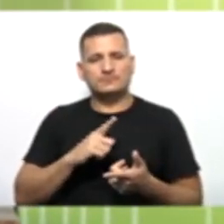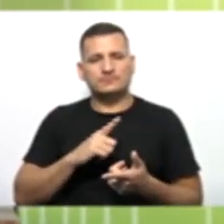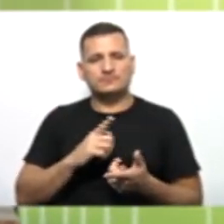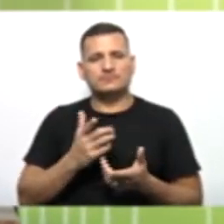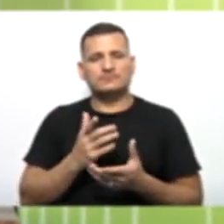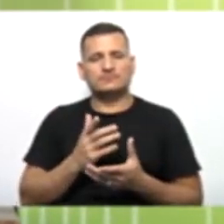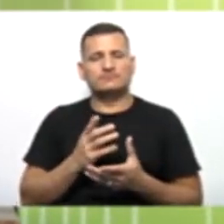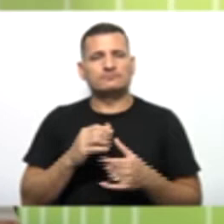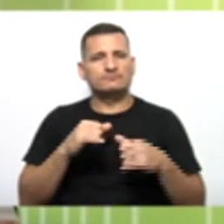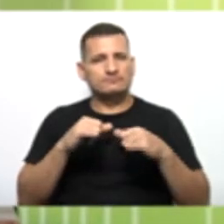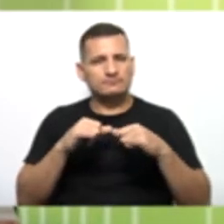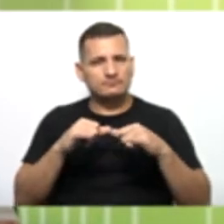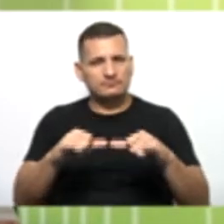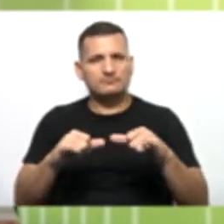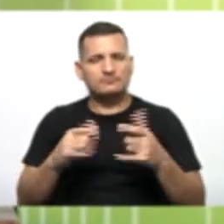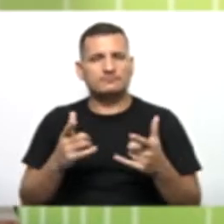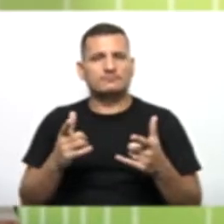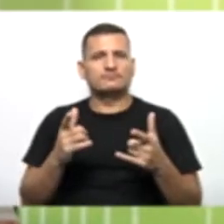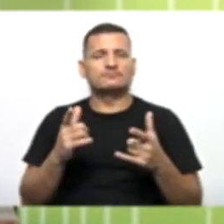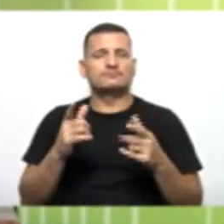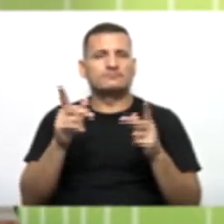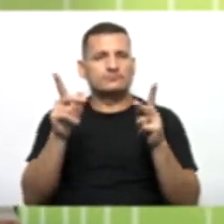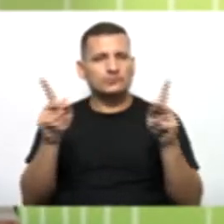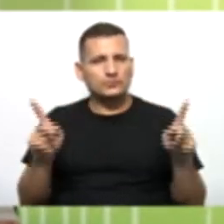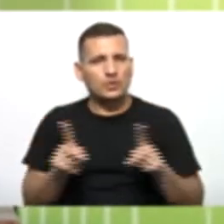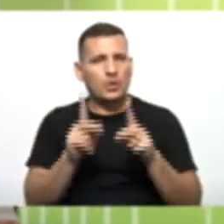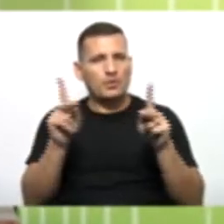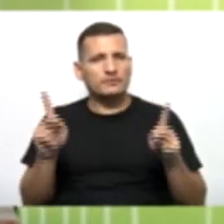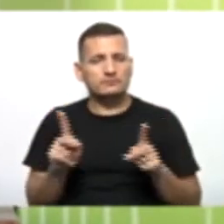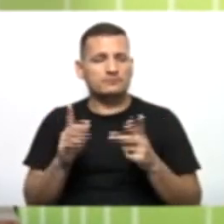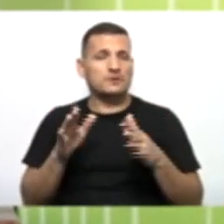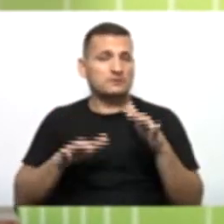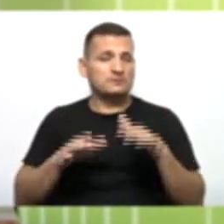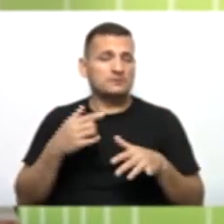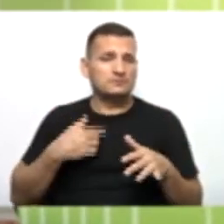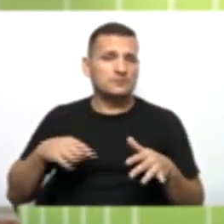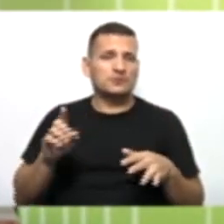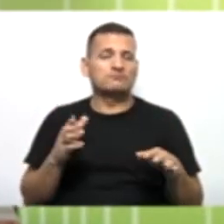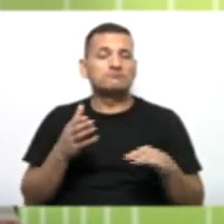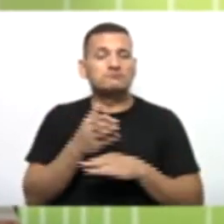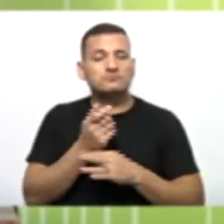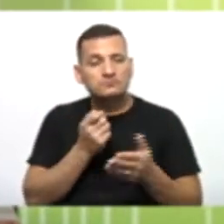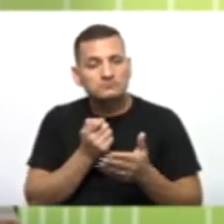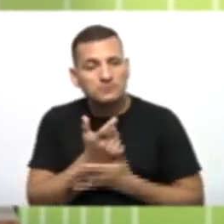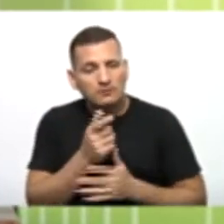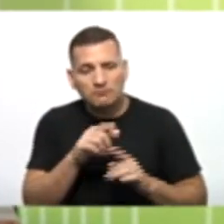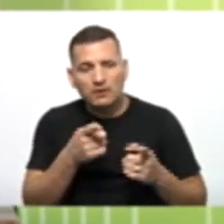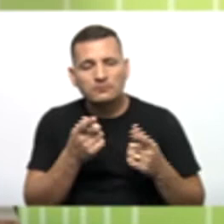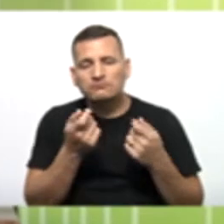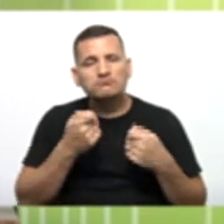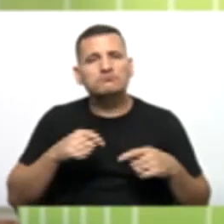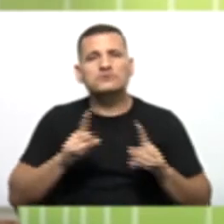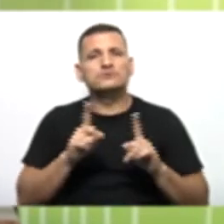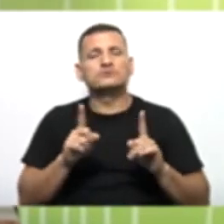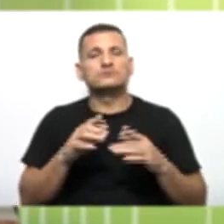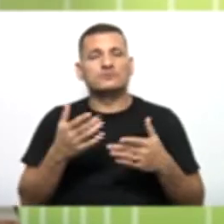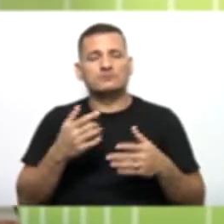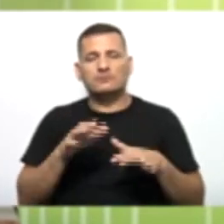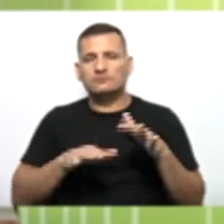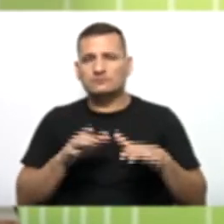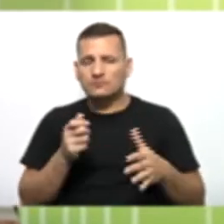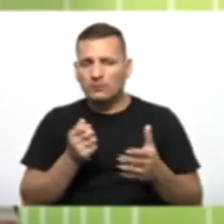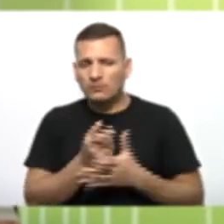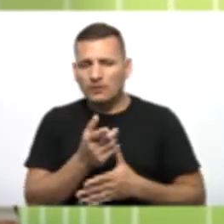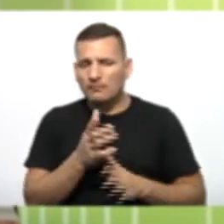nos mercados, nos shoppings, que nós vamos lá e compramos muitas vezes sem necessidade. E quando nós compramos sem